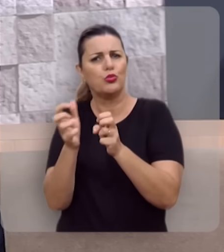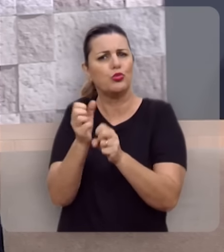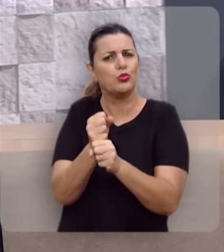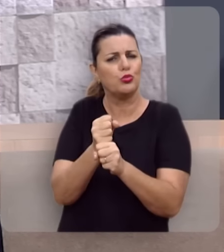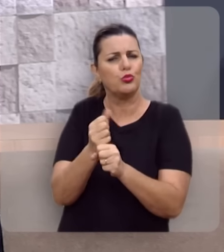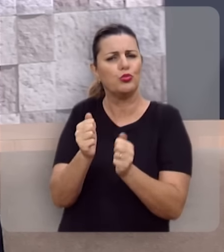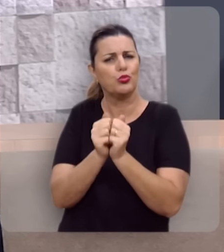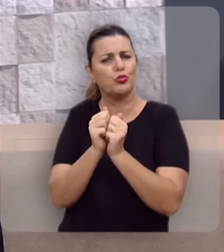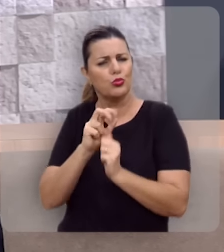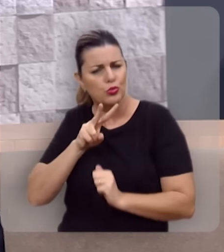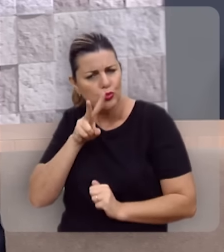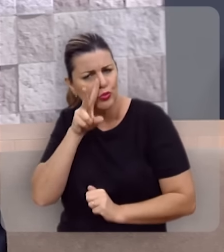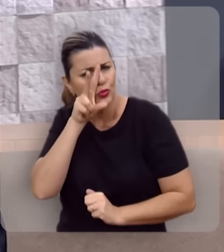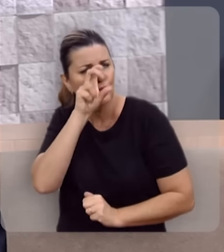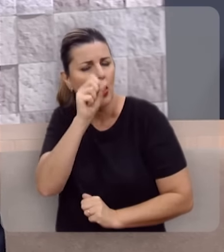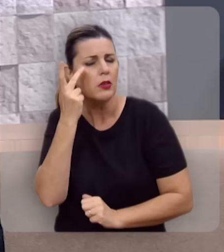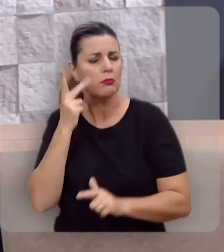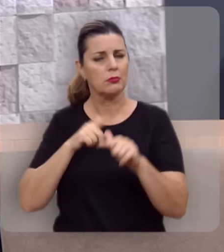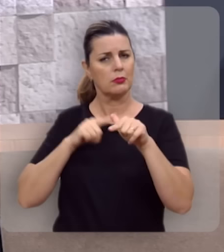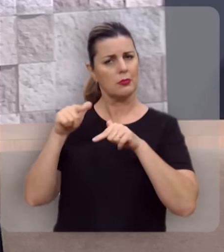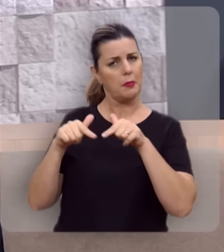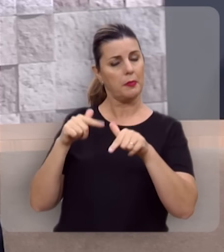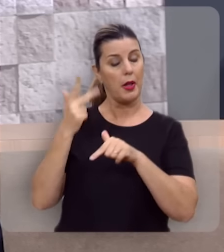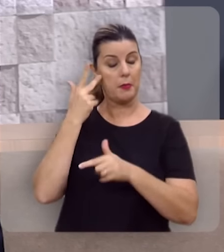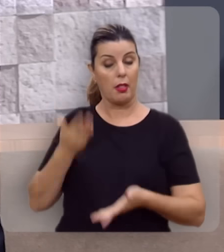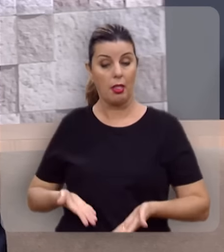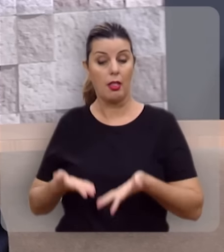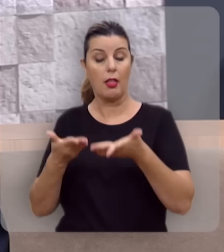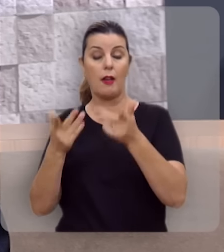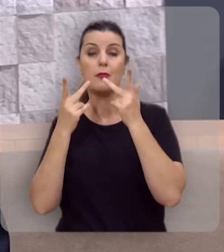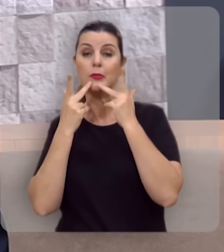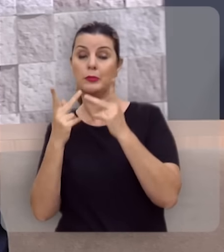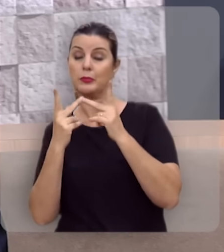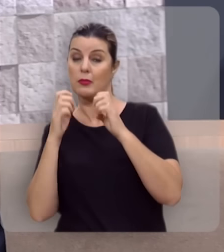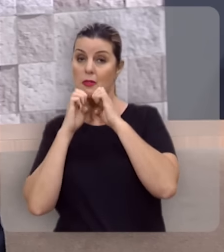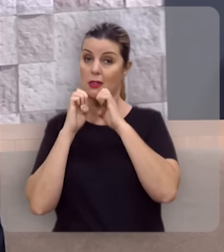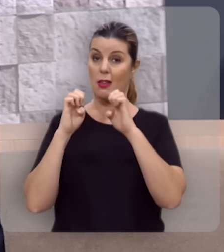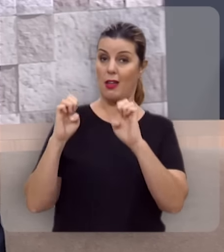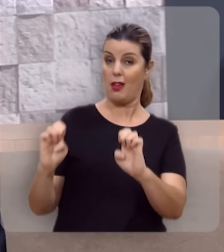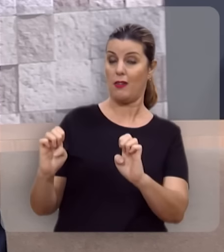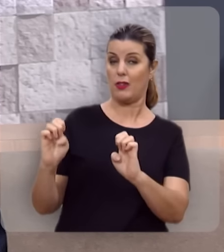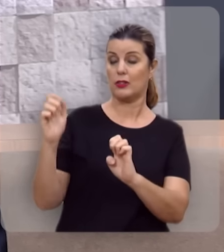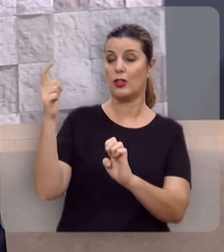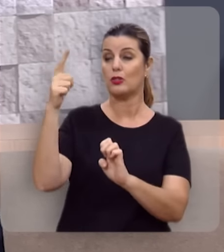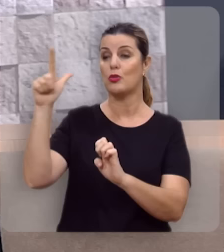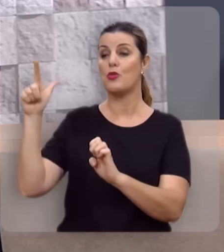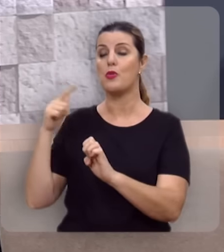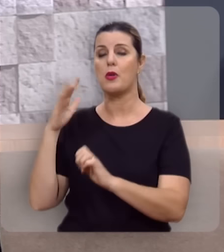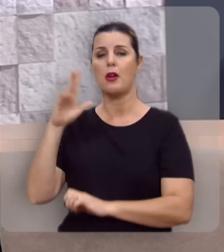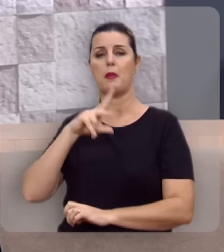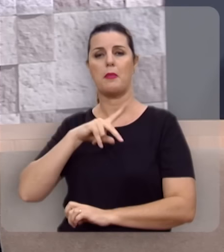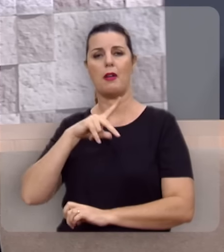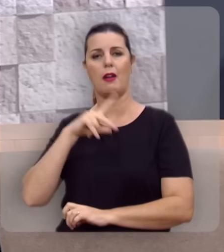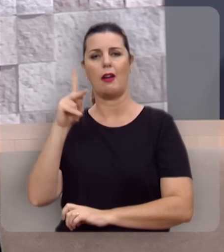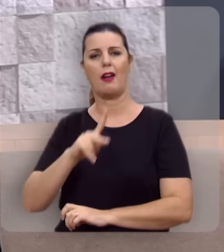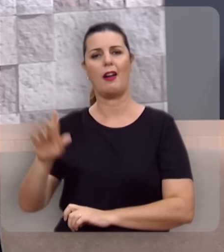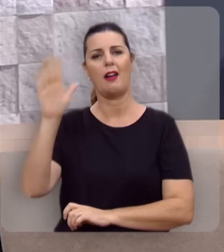esforços conosco neste trabalho para levar a mensagem do Evangelho aos rincões da nossa